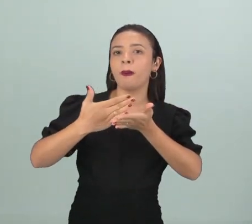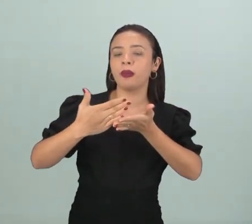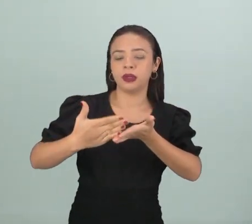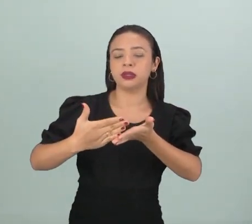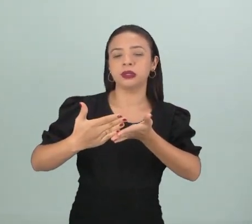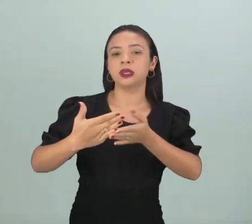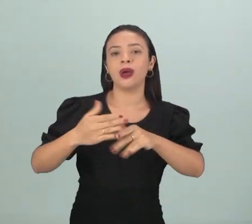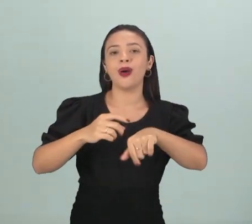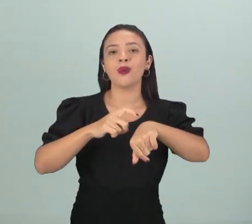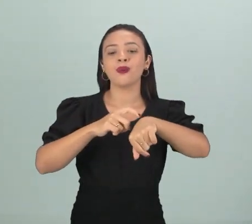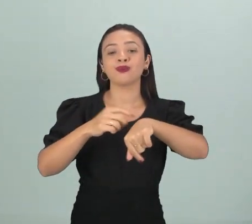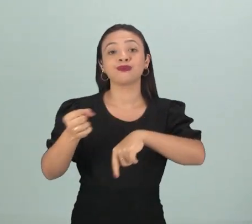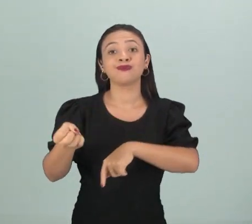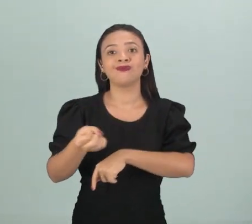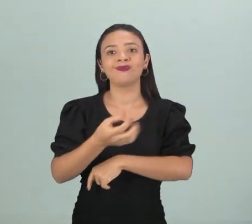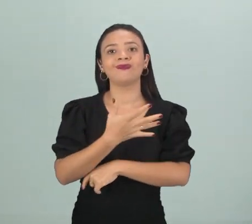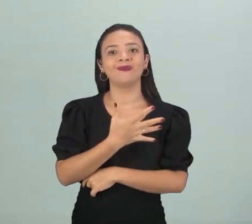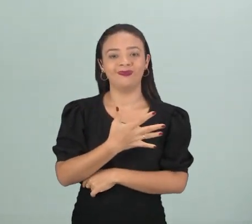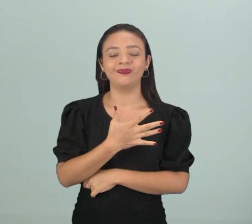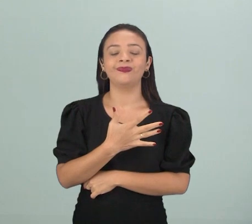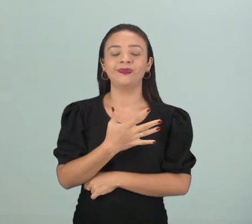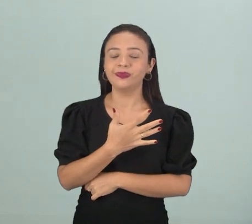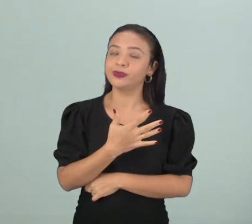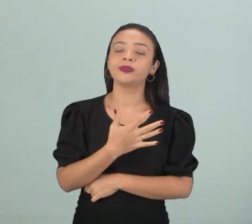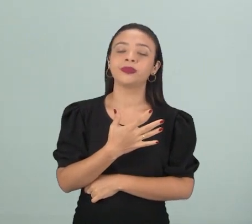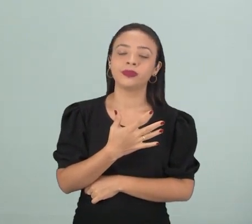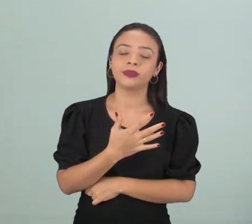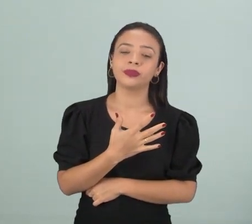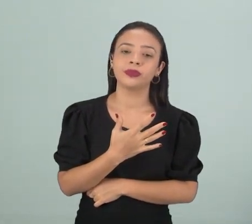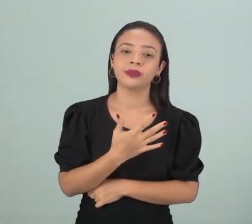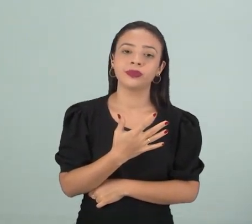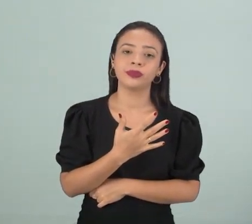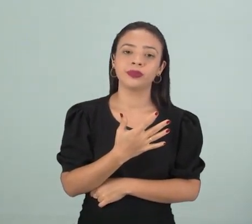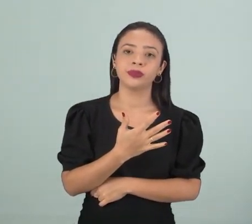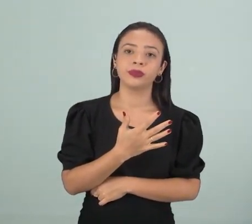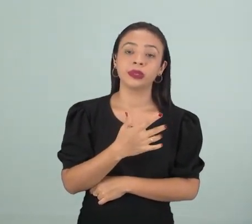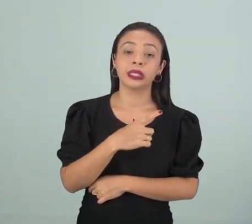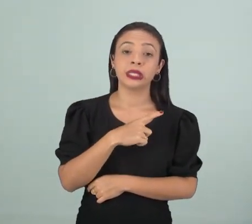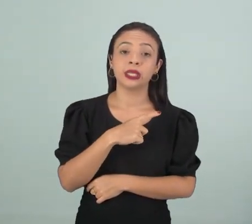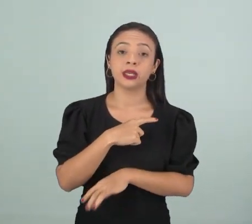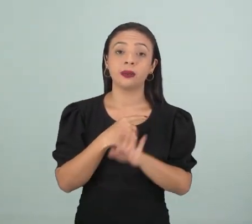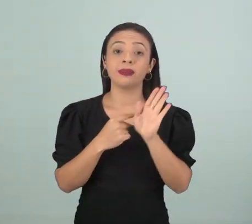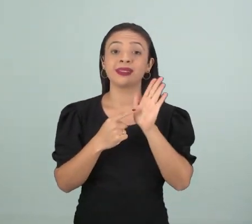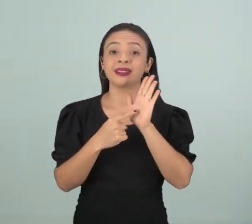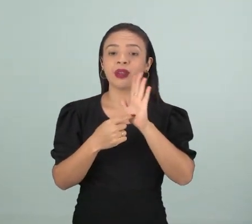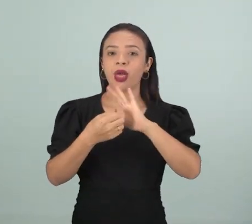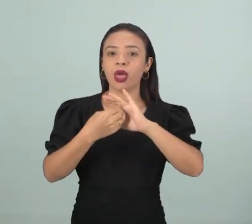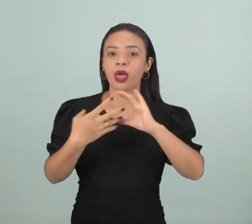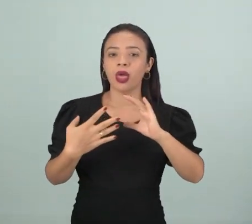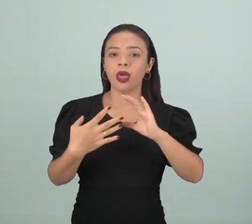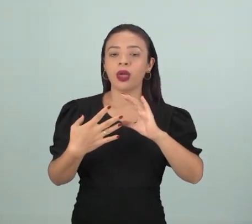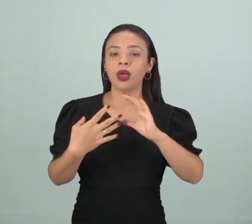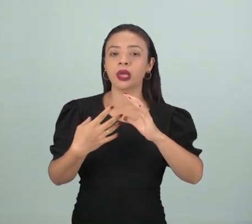que é essa chamada Era Moderna, a modernidade, que faz esse aspecto ideológico